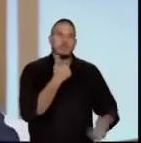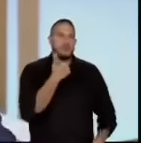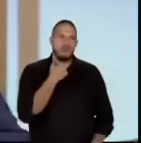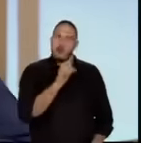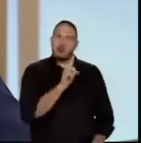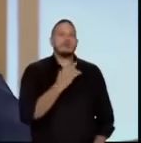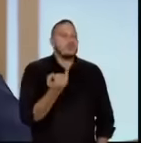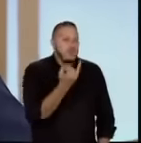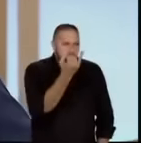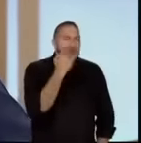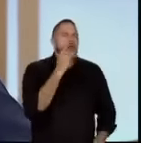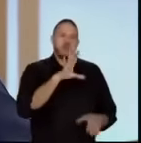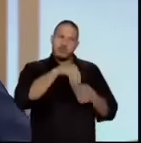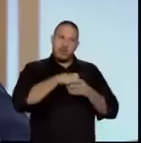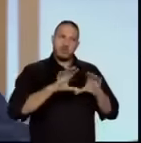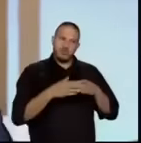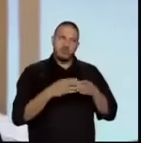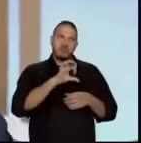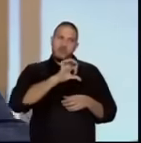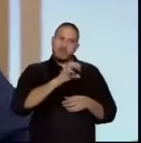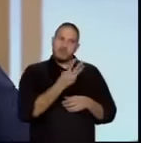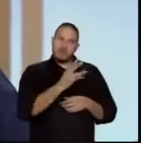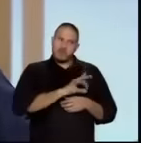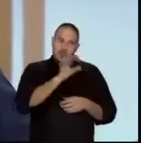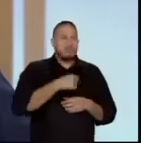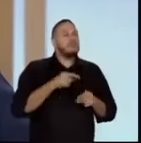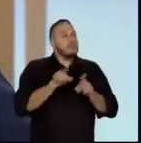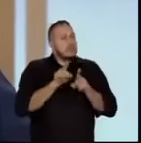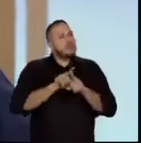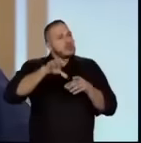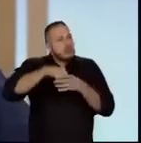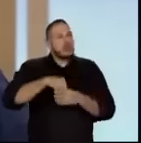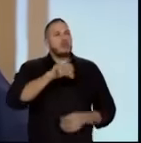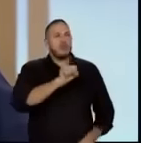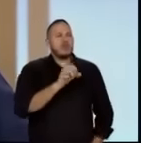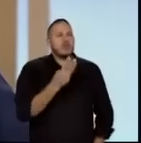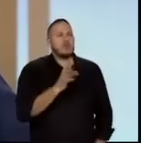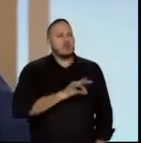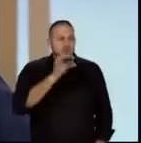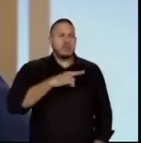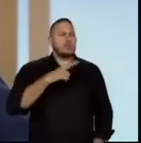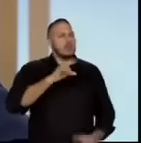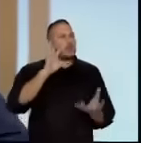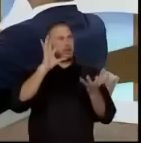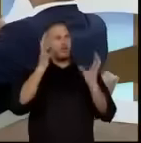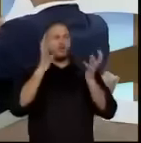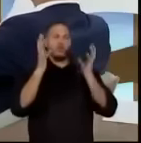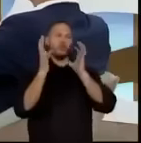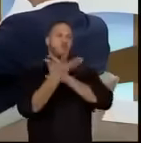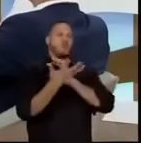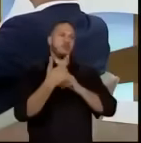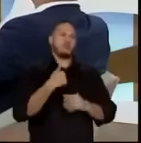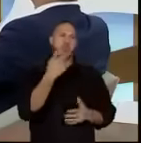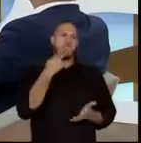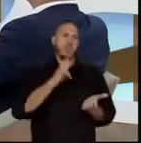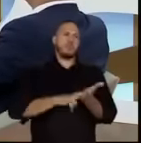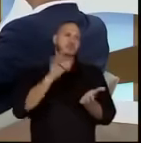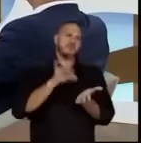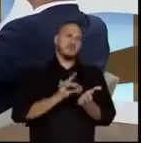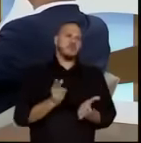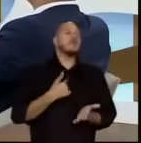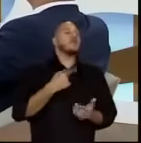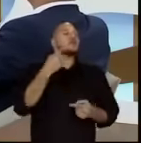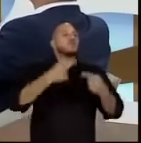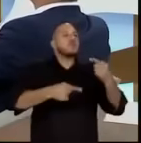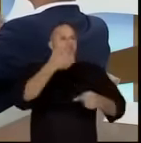relevante. Eu estou entre esses 93%. E estou entre os 83% que reconhecem que há mudanças climáticas. Qual é que é a discussão para quem está no